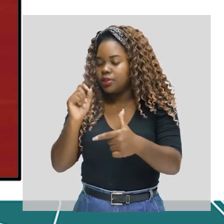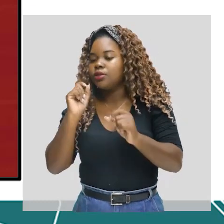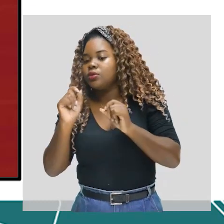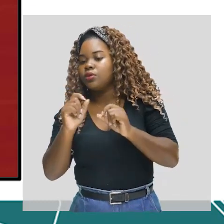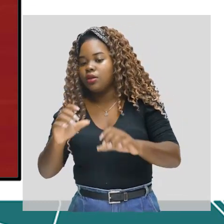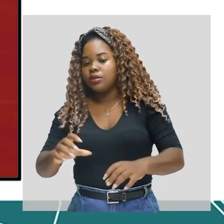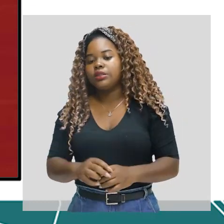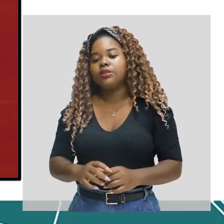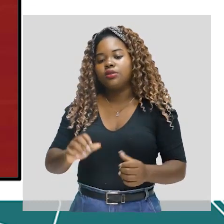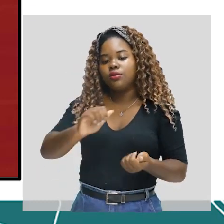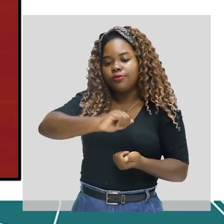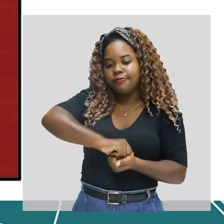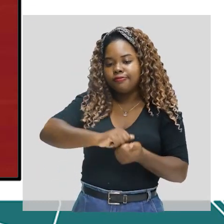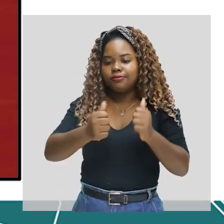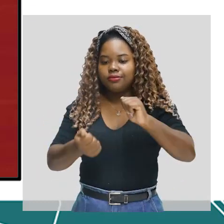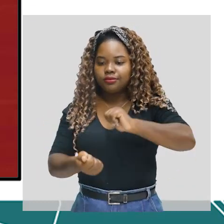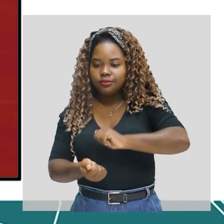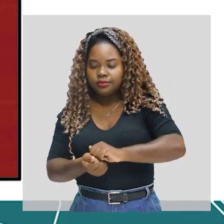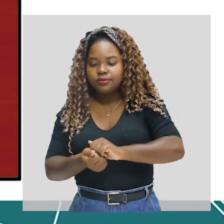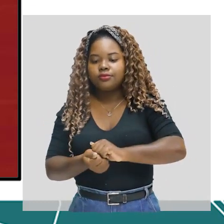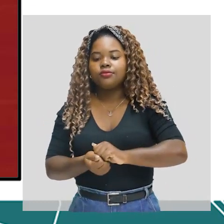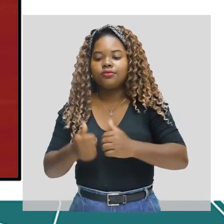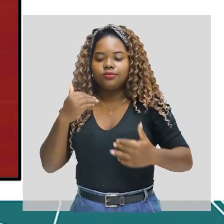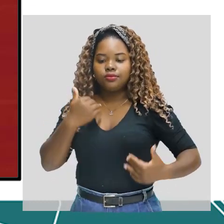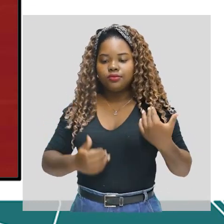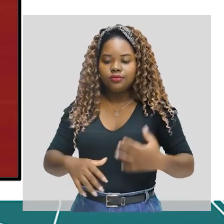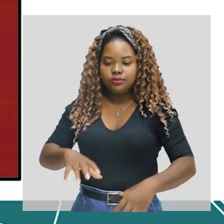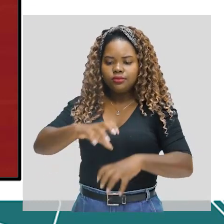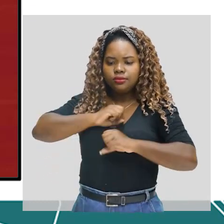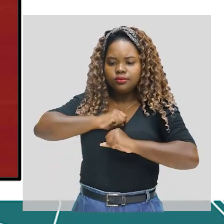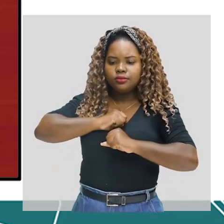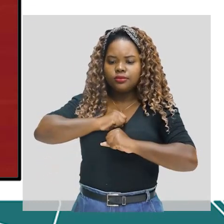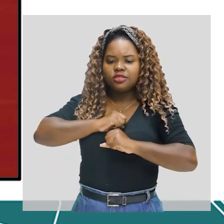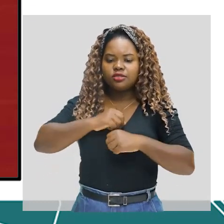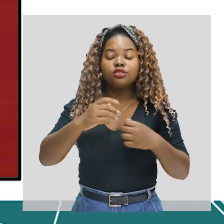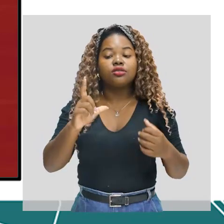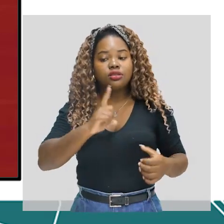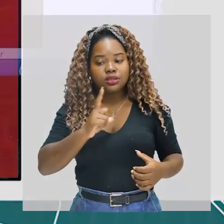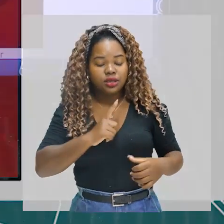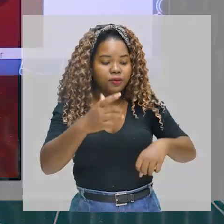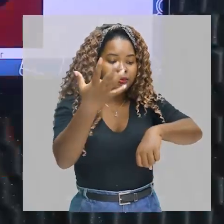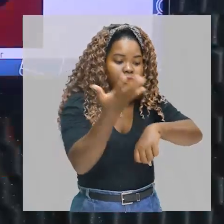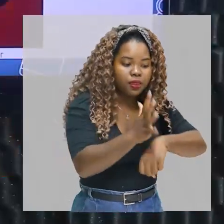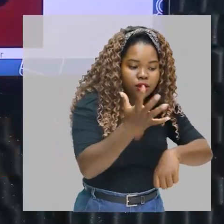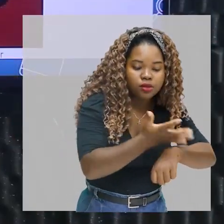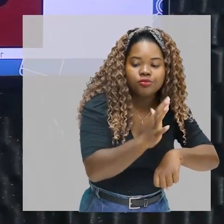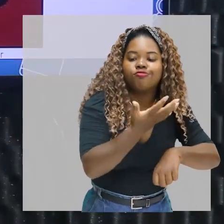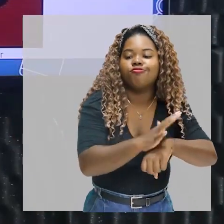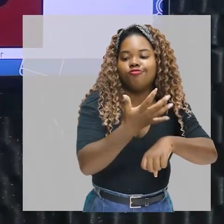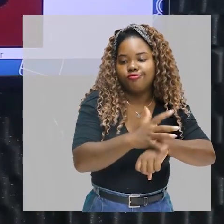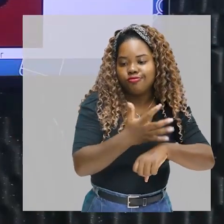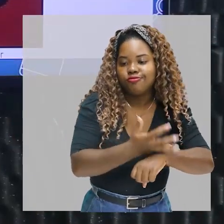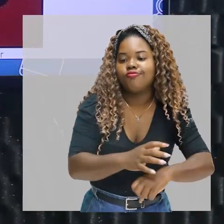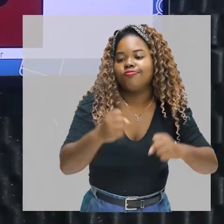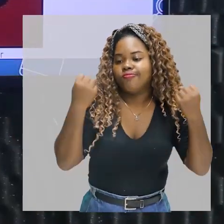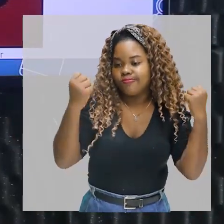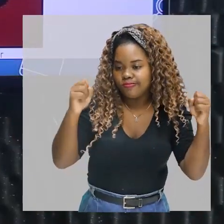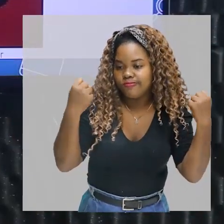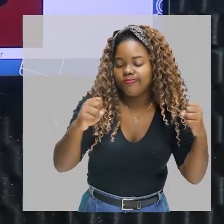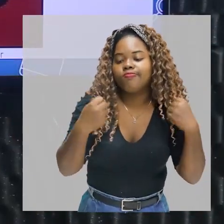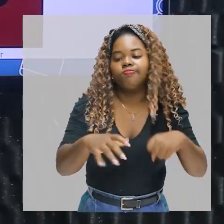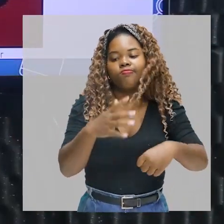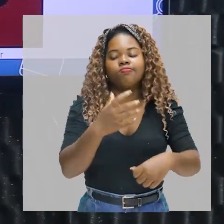nosso organismo ele sofre durante o quê? Durante a prática do exercício físico. Vamos lá.